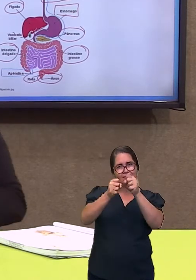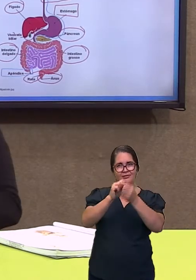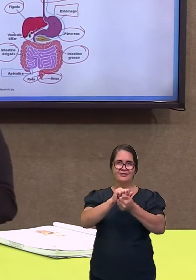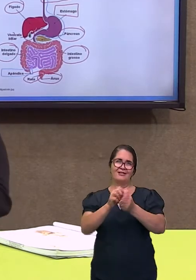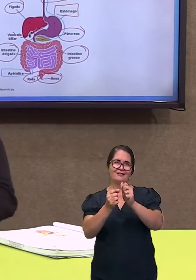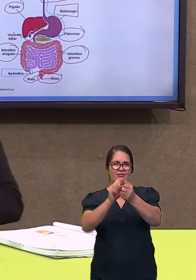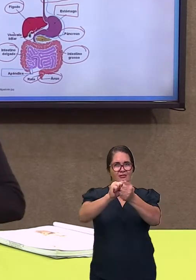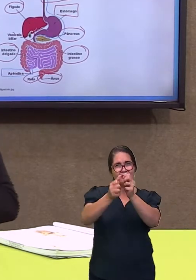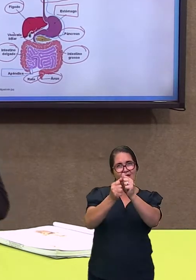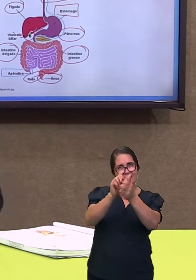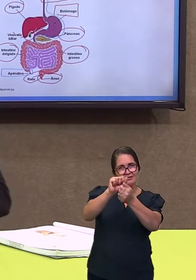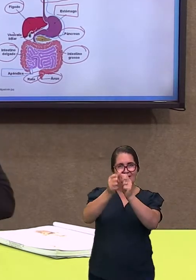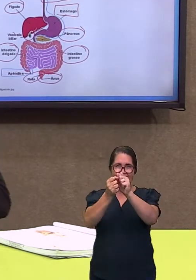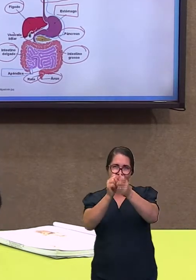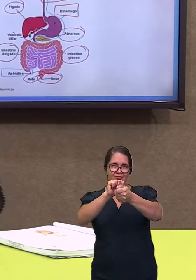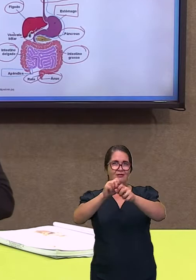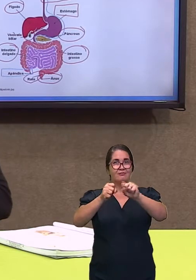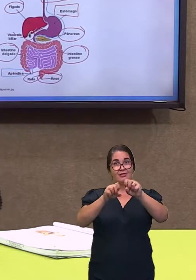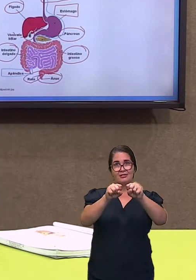esse